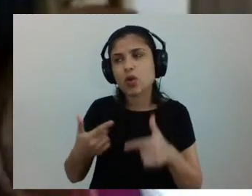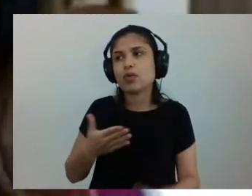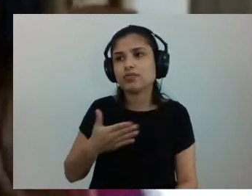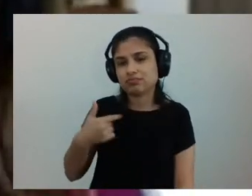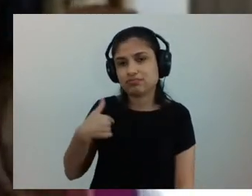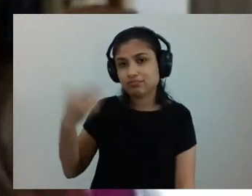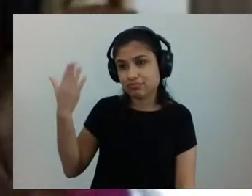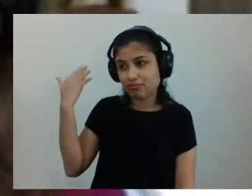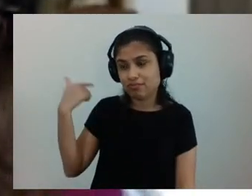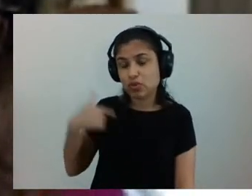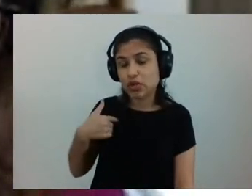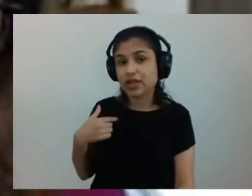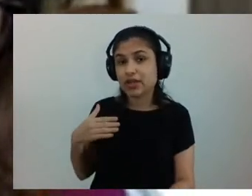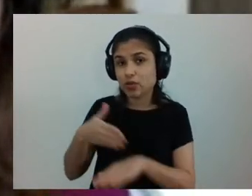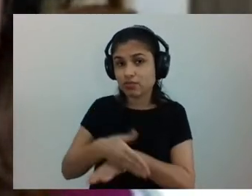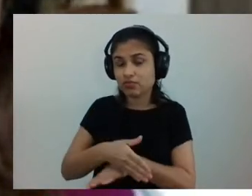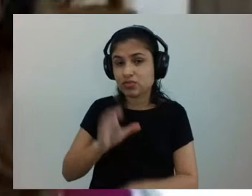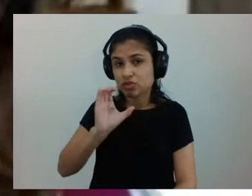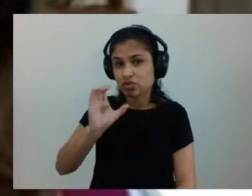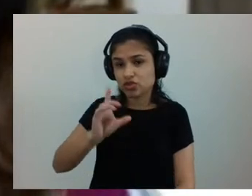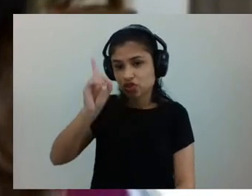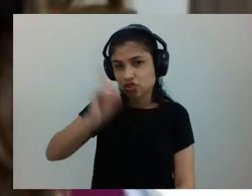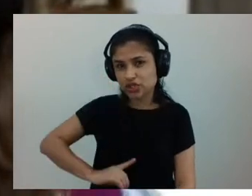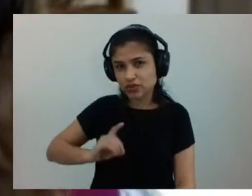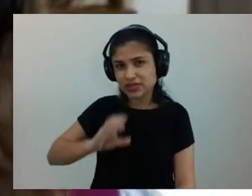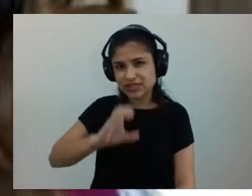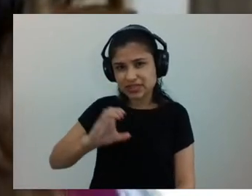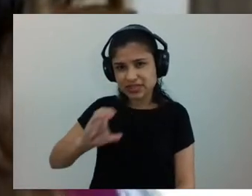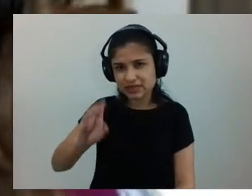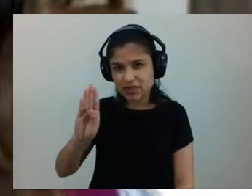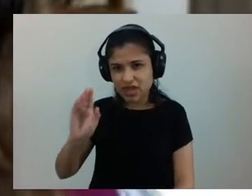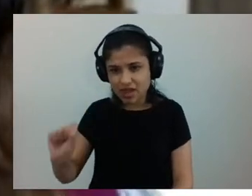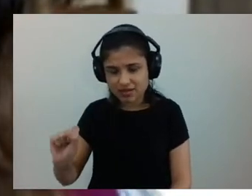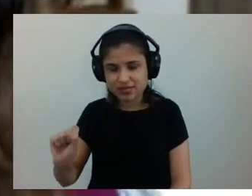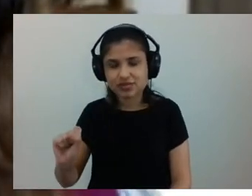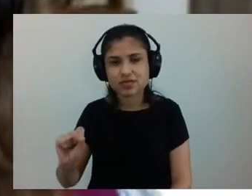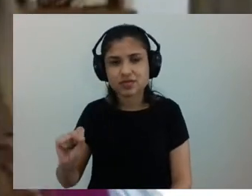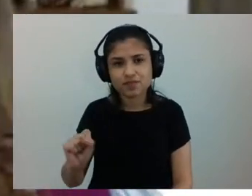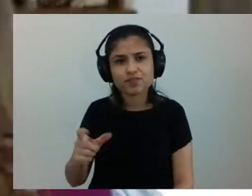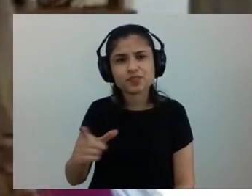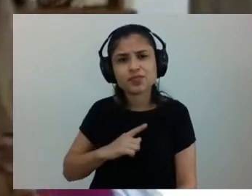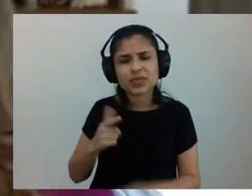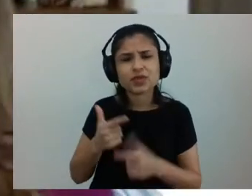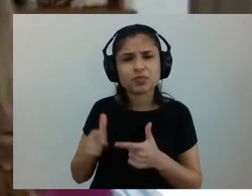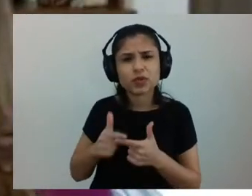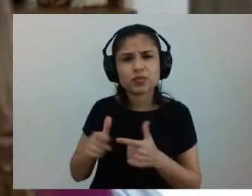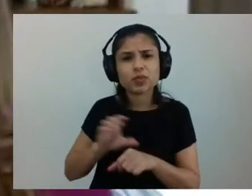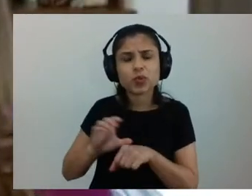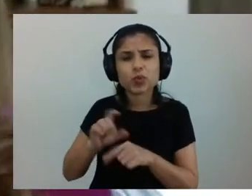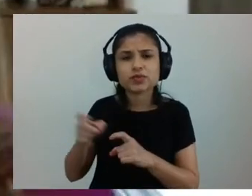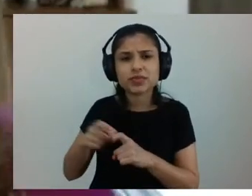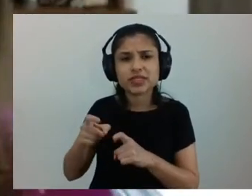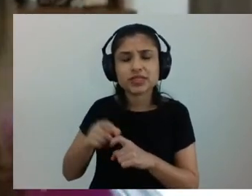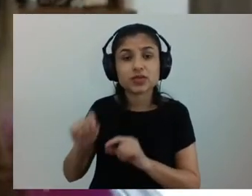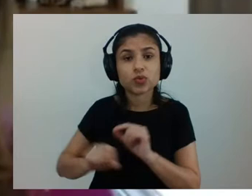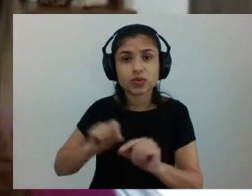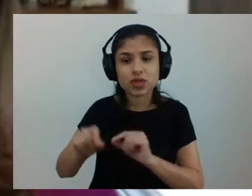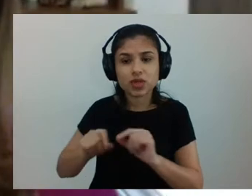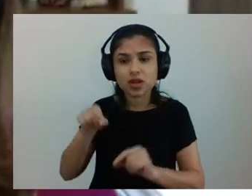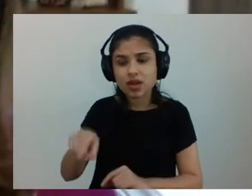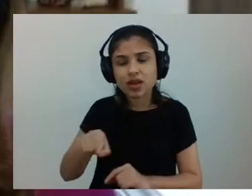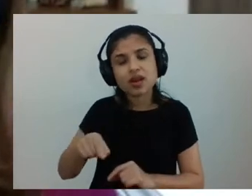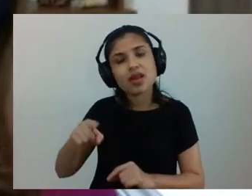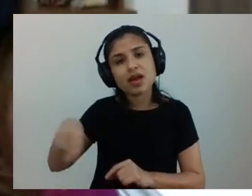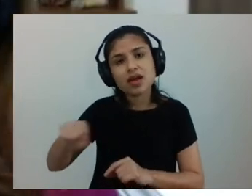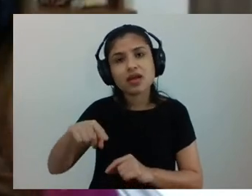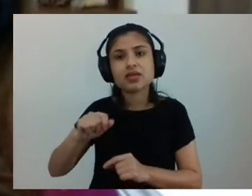frente da diretoria do CCBS. Né? Existe um problema ali no curso de medicina, que é o fato deles desenvolverem